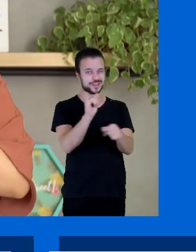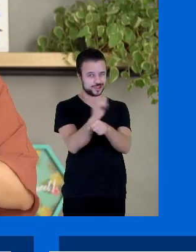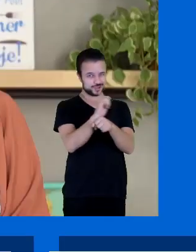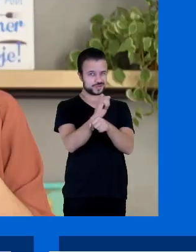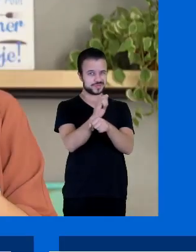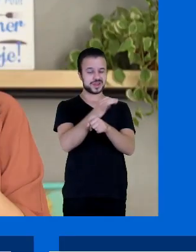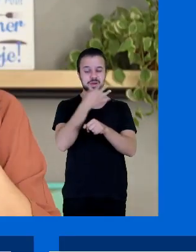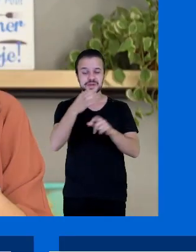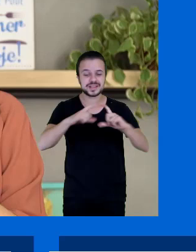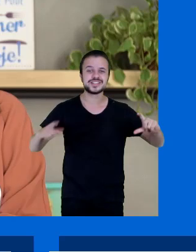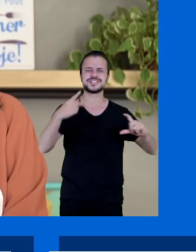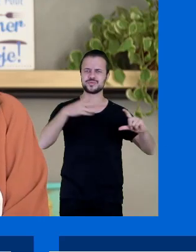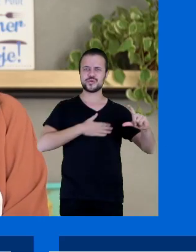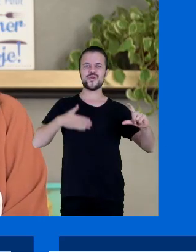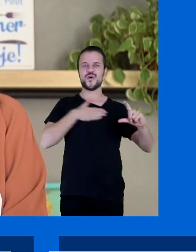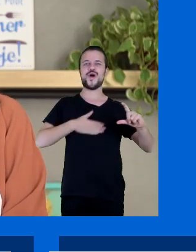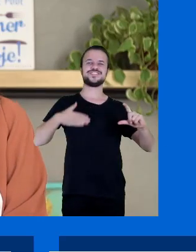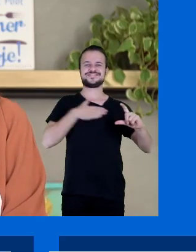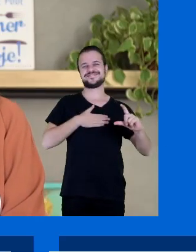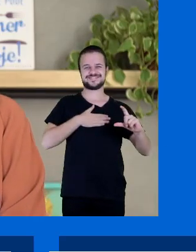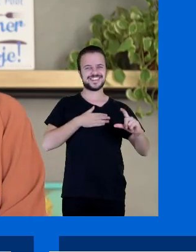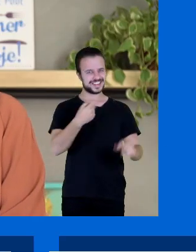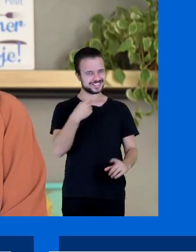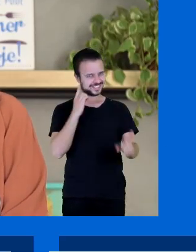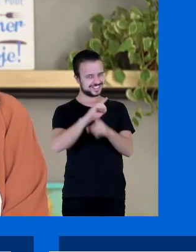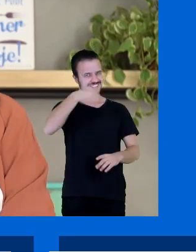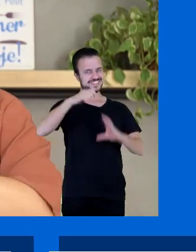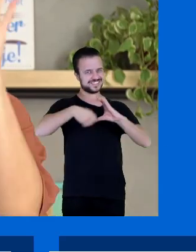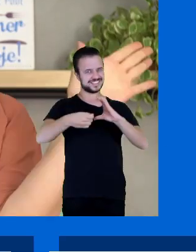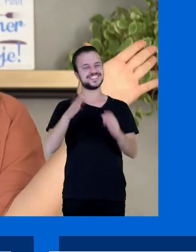comentar aqui embaixo se você gosta mesmo de cheesecake e se você curtiu essa receita. E a gente se vê no próximo vídeo. Tchau!